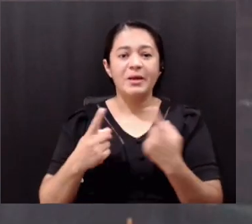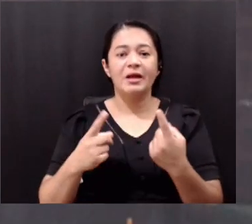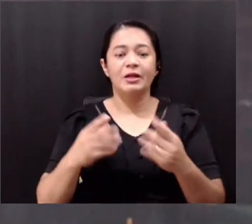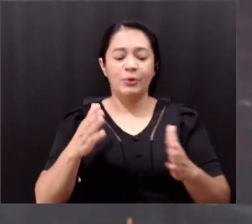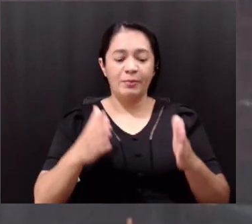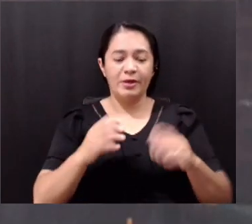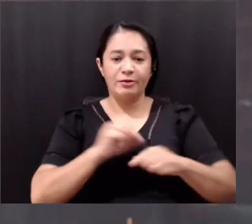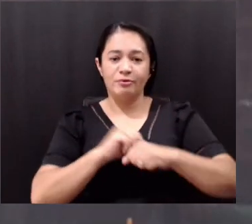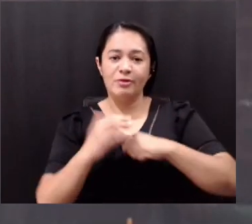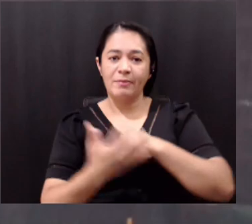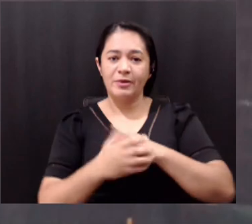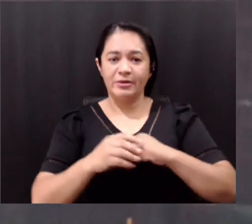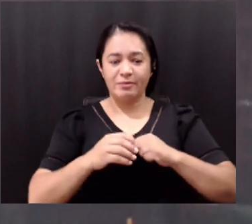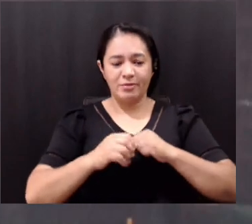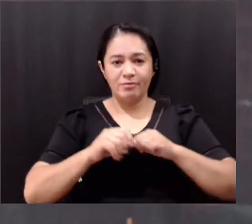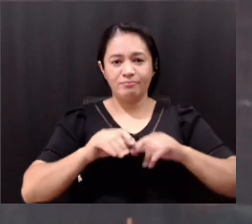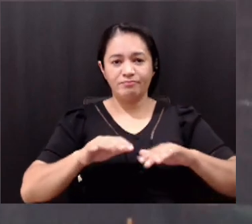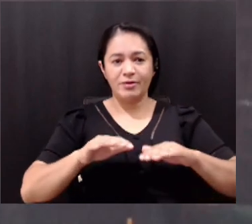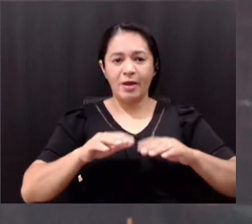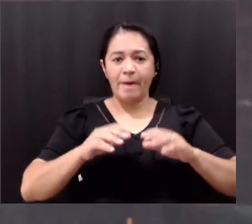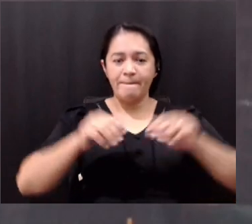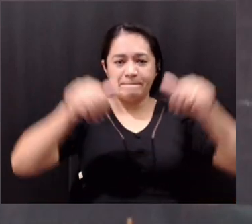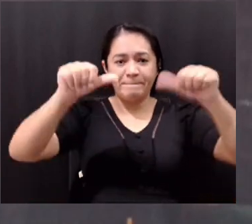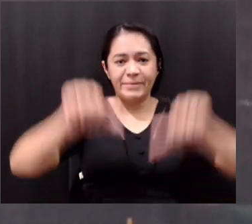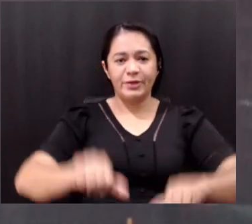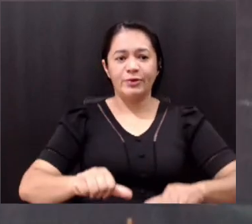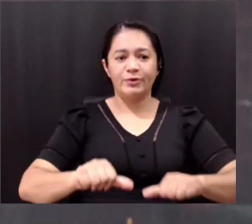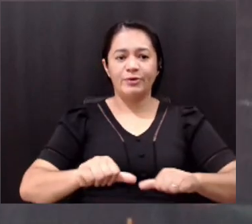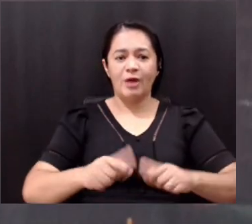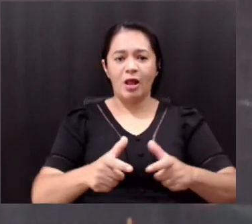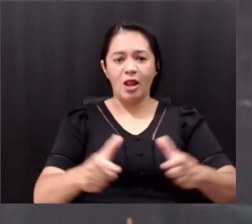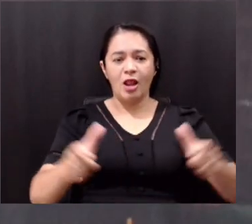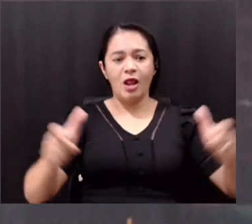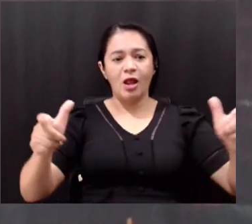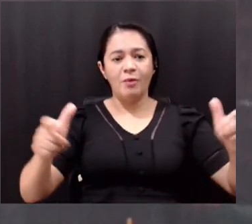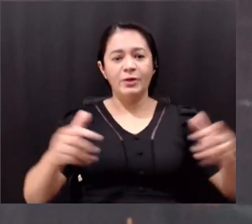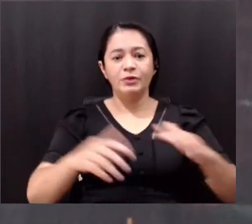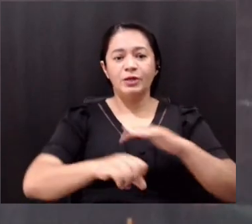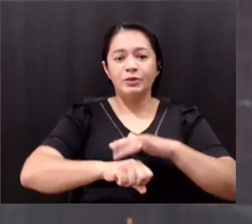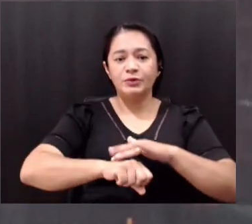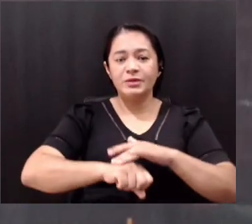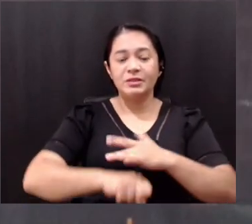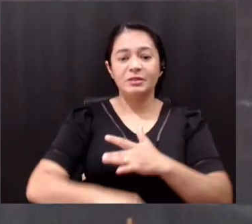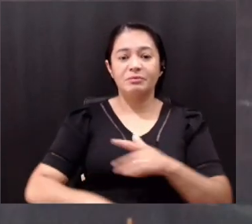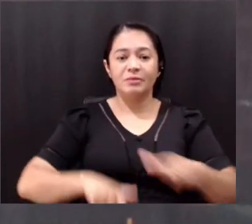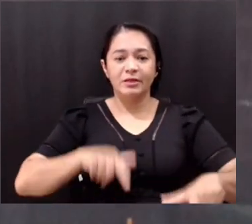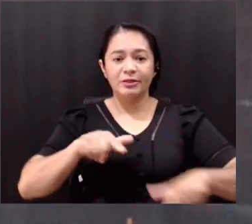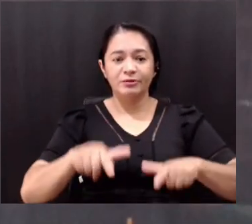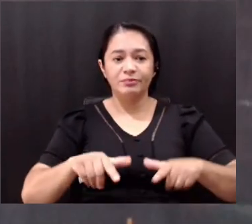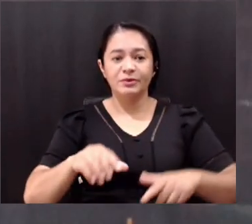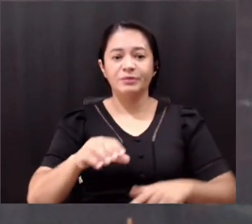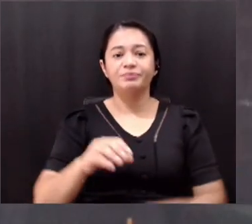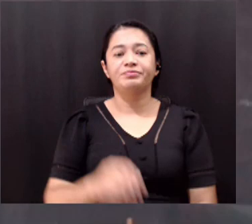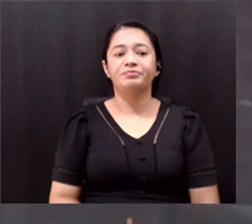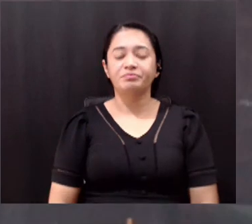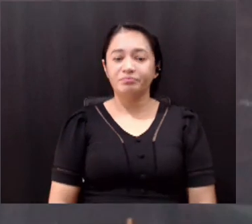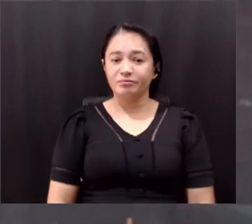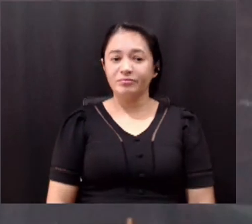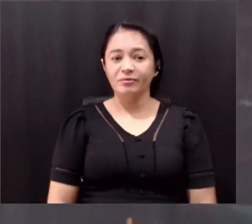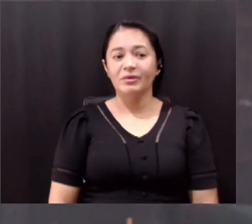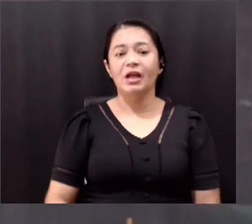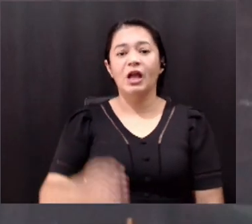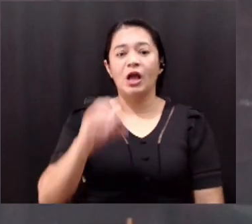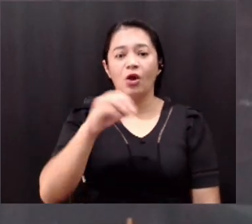índices foram altíssimos de adoecimento no trabalho. A Organização Mundial da Saúde está atenta a isso. Uma das principais